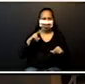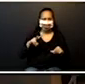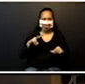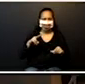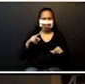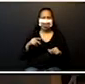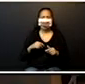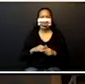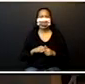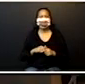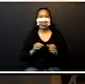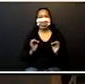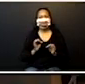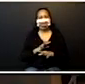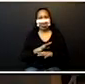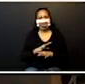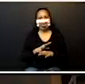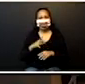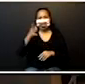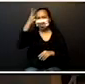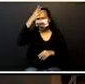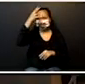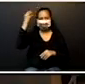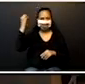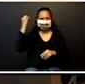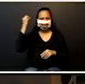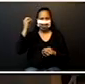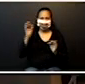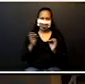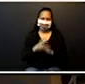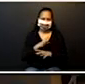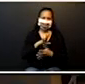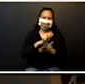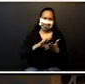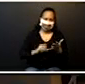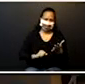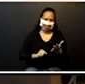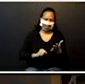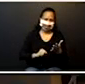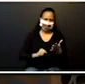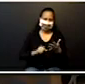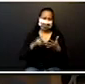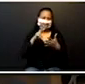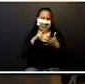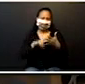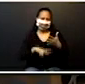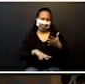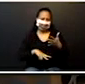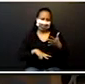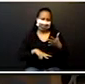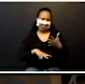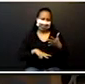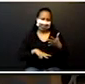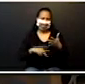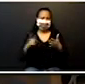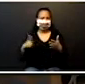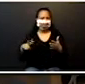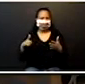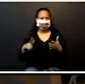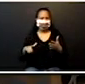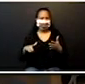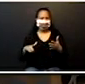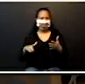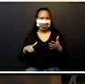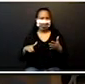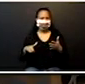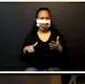tá bom? Não se esqueça, terminou o exercício? Revise. E depois que você revisou, você,